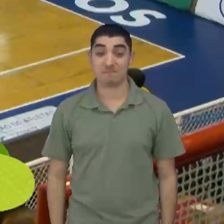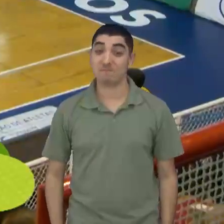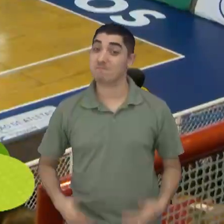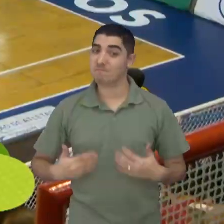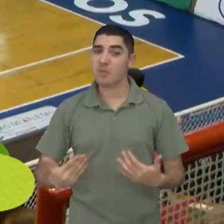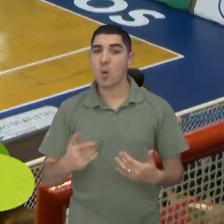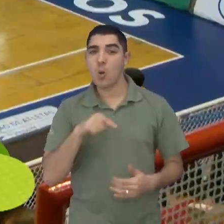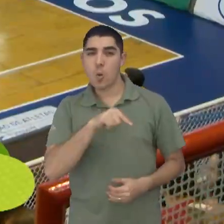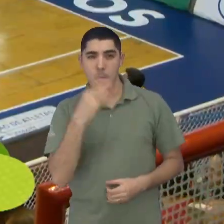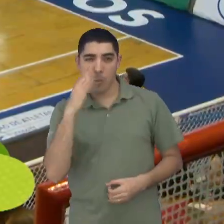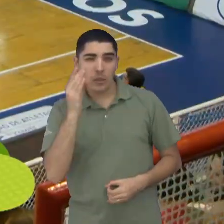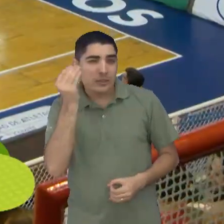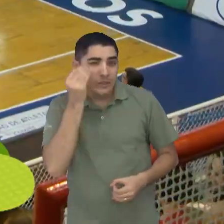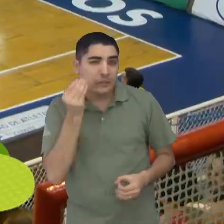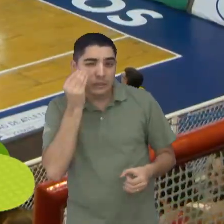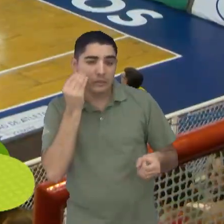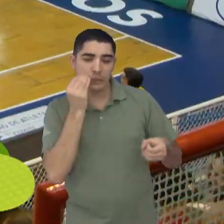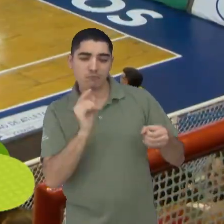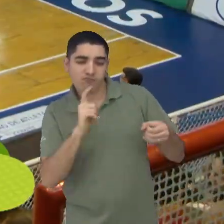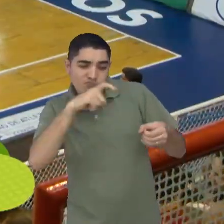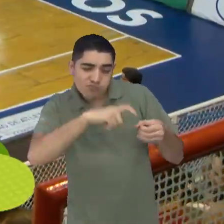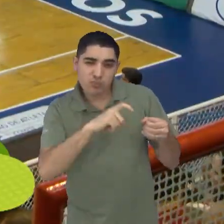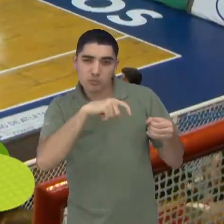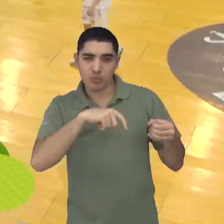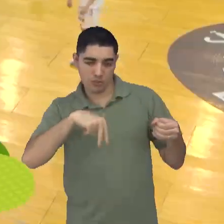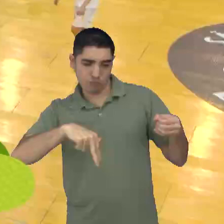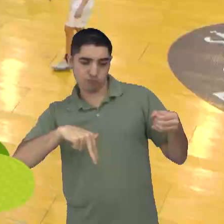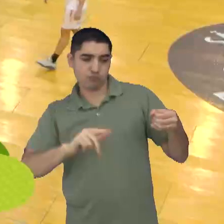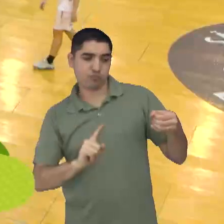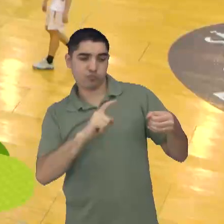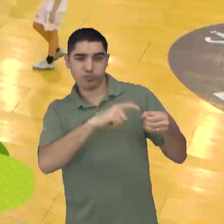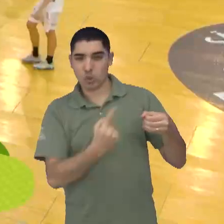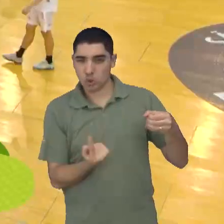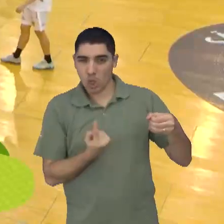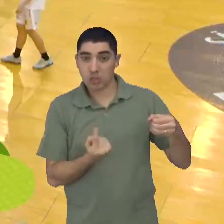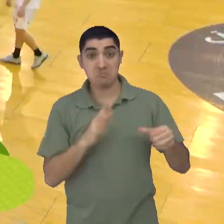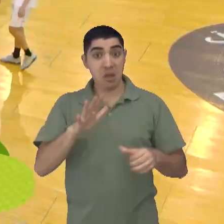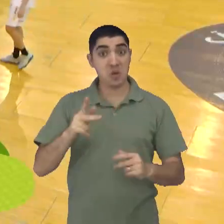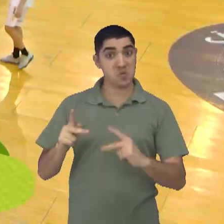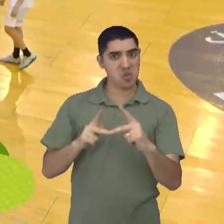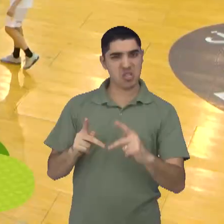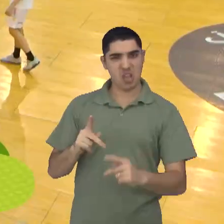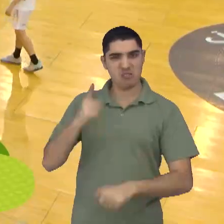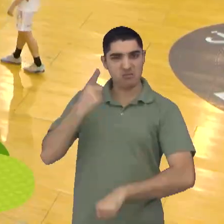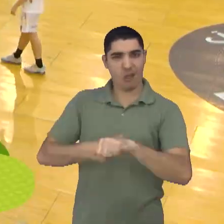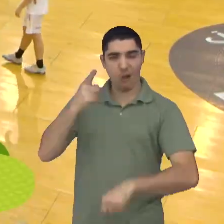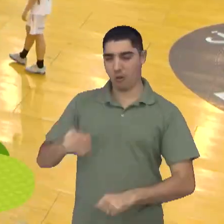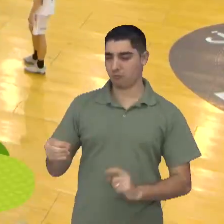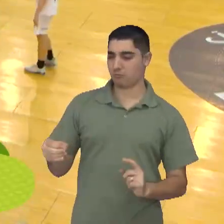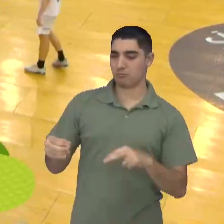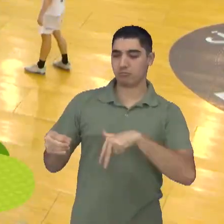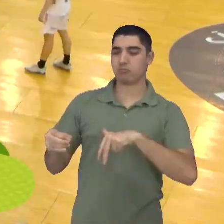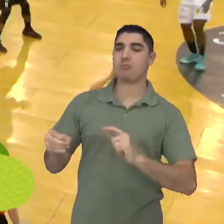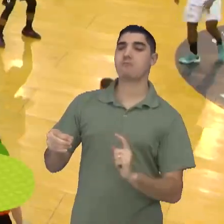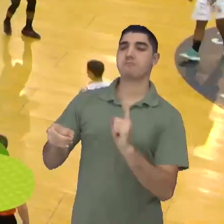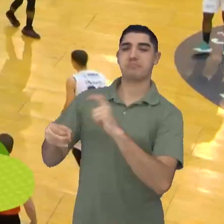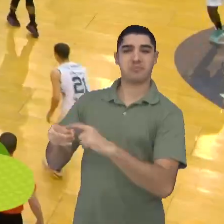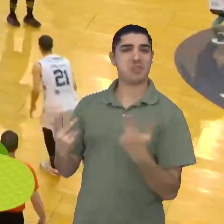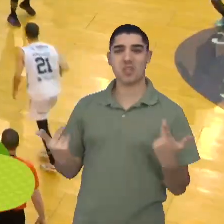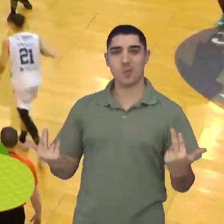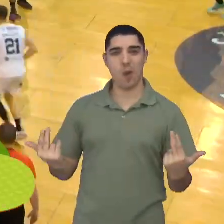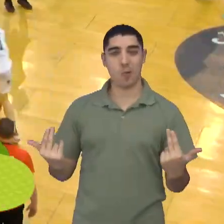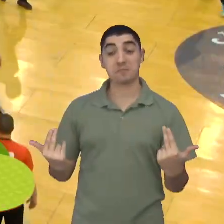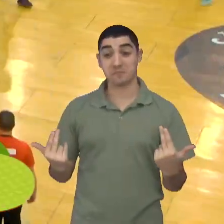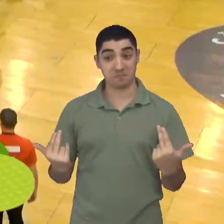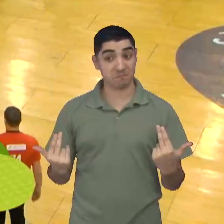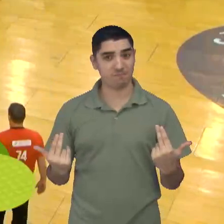O Botafogo tentava diminuir nos lances livres, mas o São José devolveu o troco na mesma moeda. Na